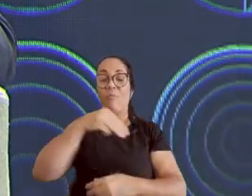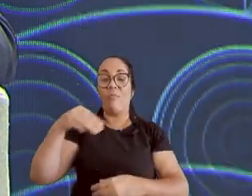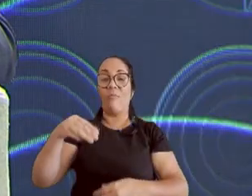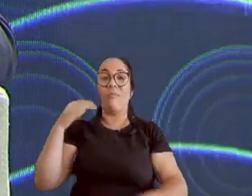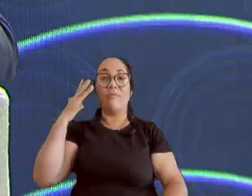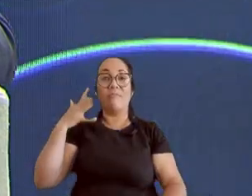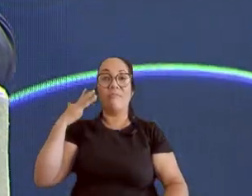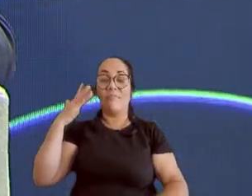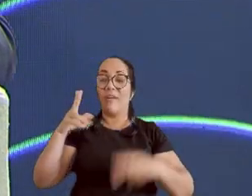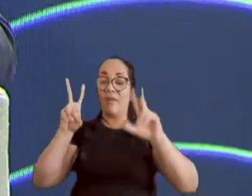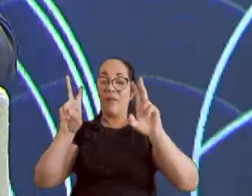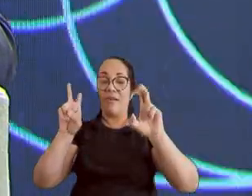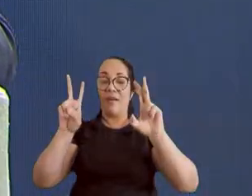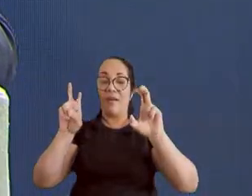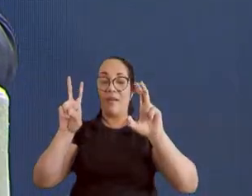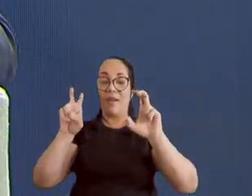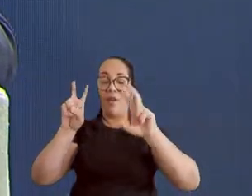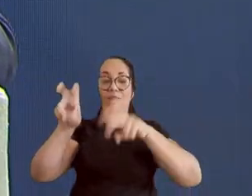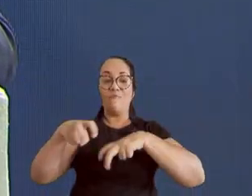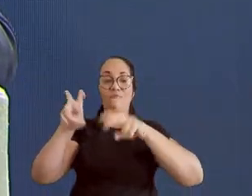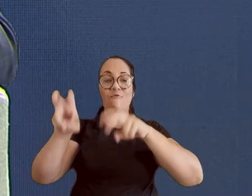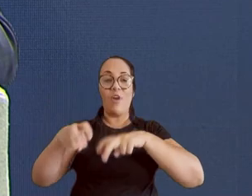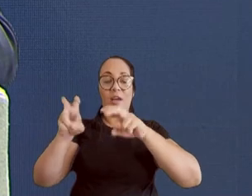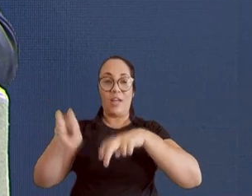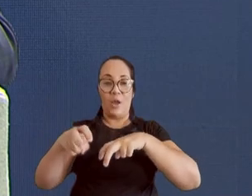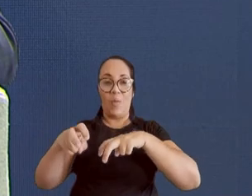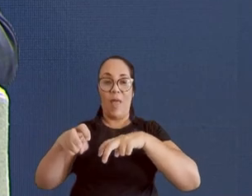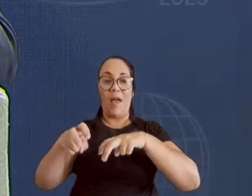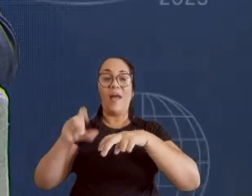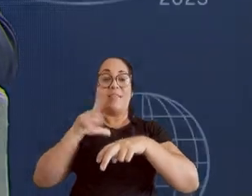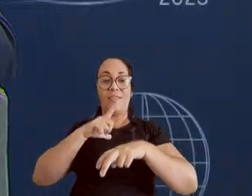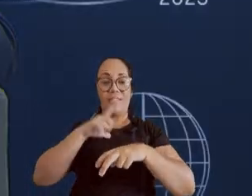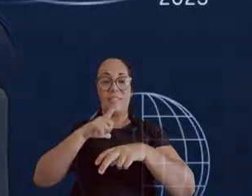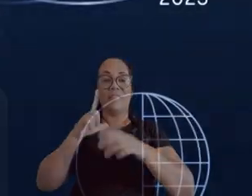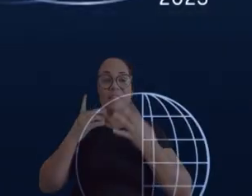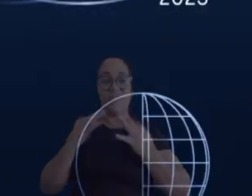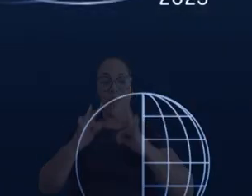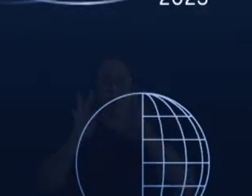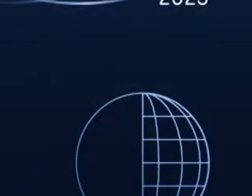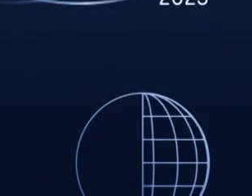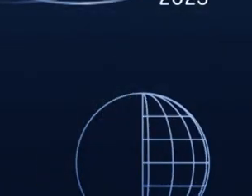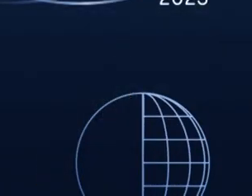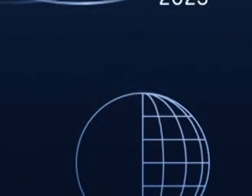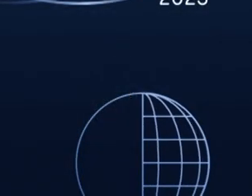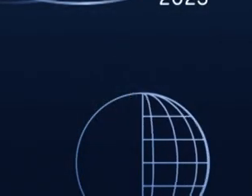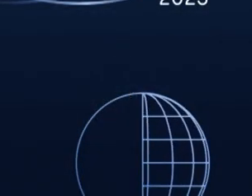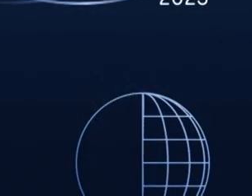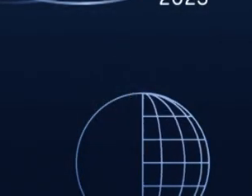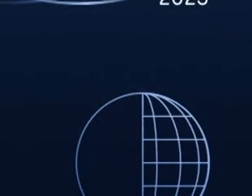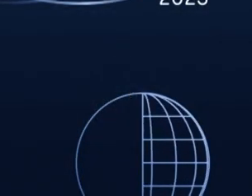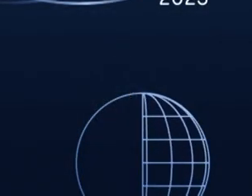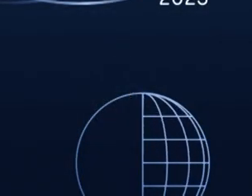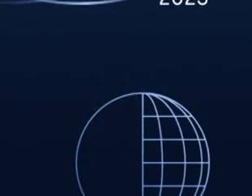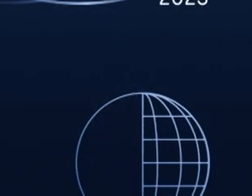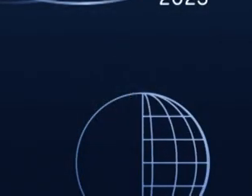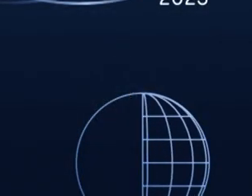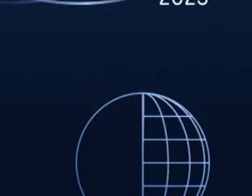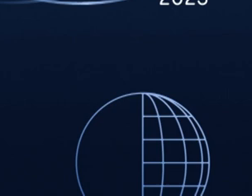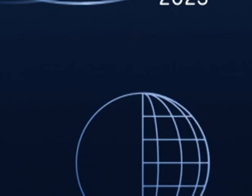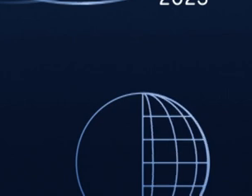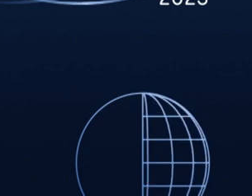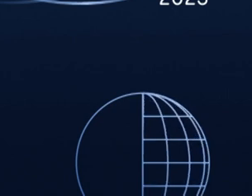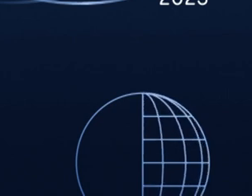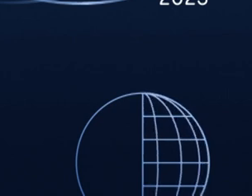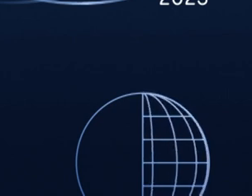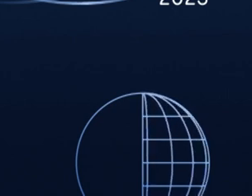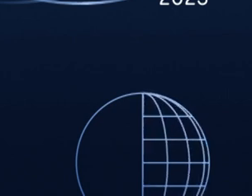fronteira agrícola na tecnologia tá hoje conosco aqui né para essa conversa esse bate-papo nós